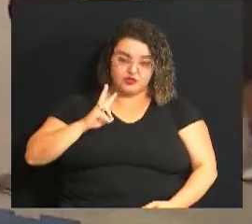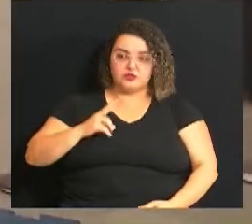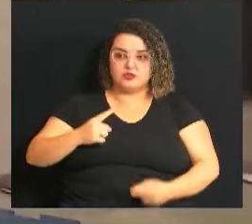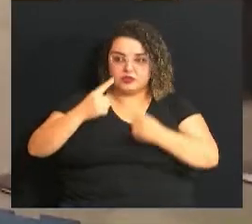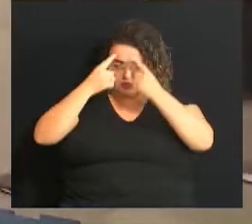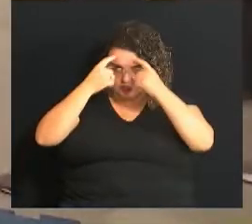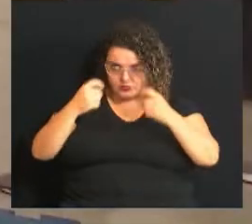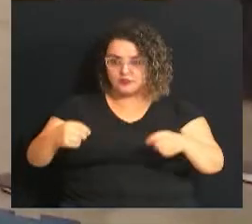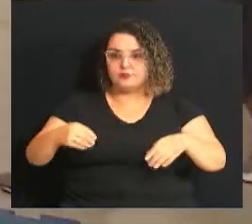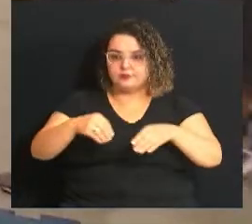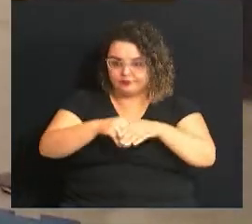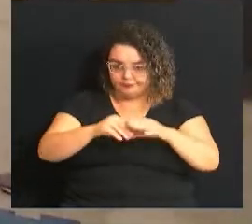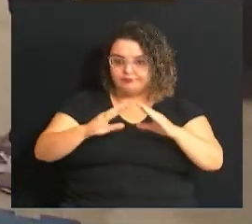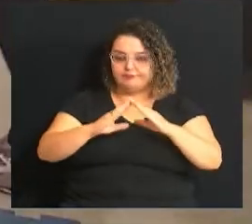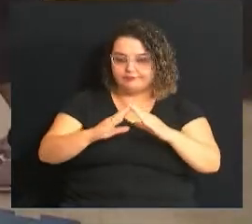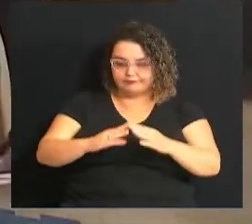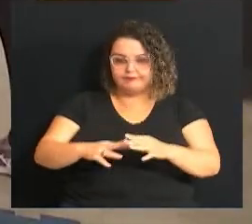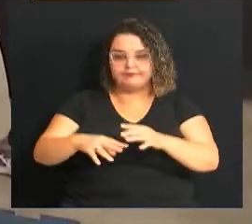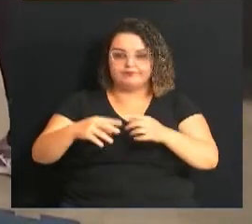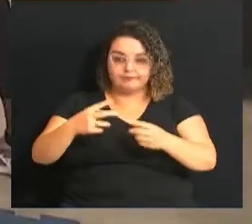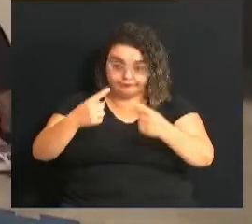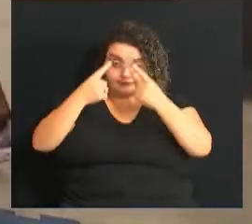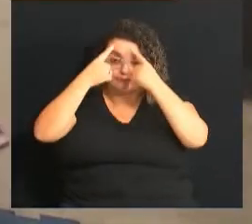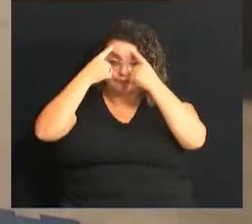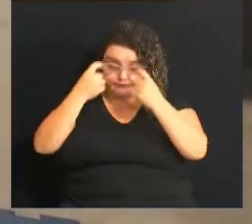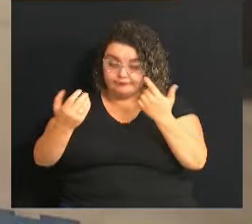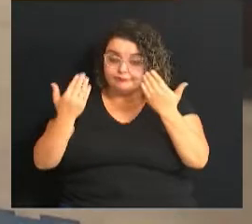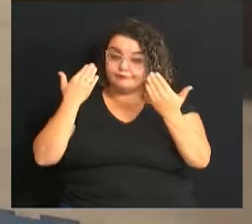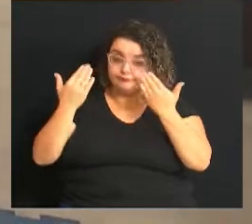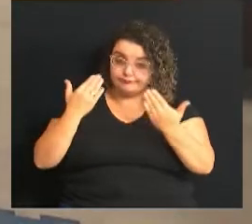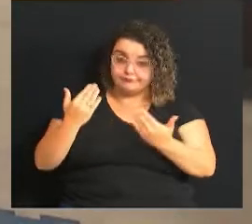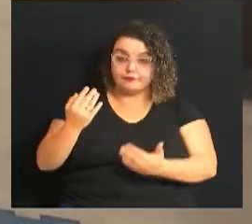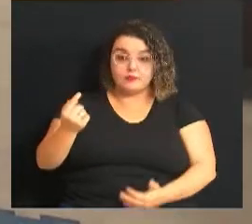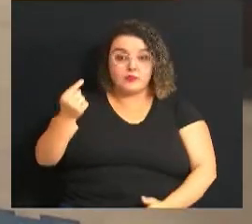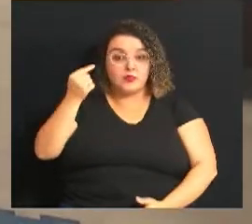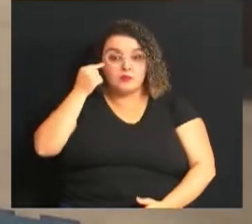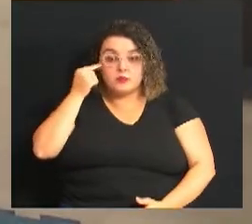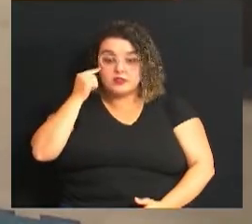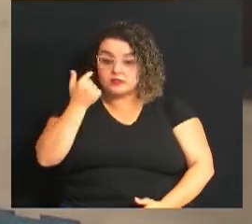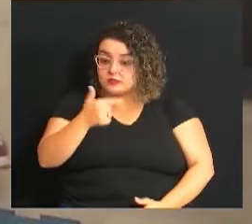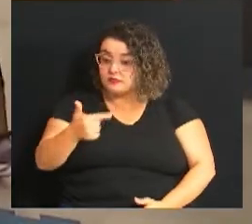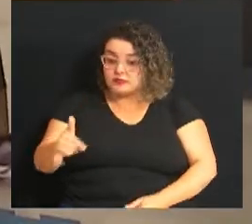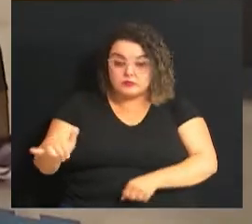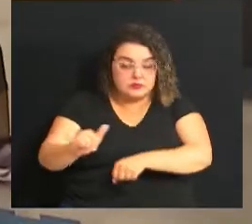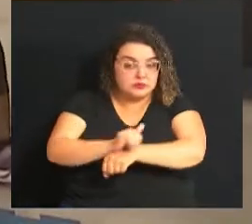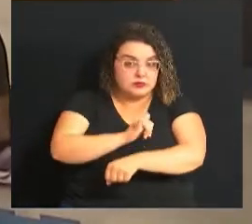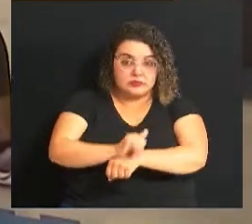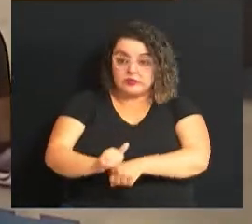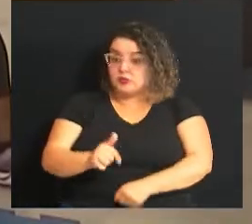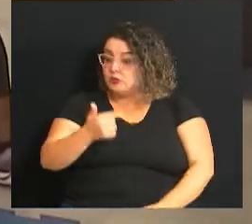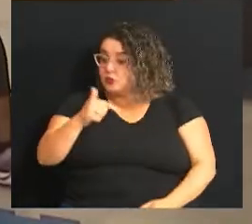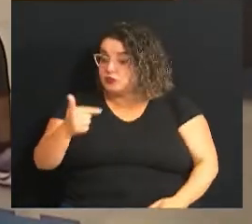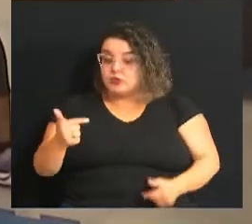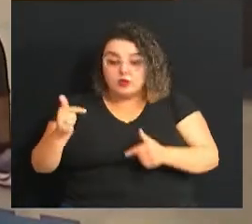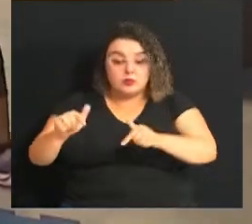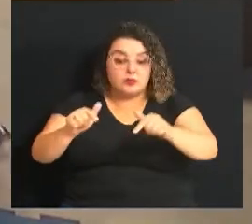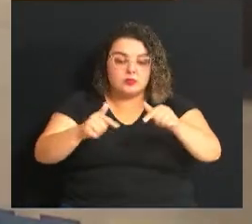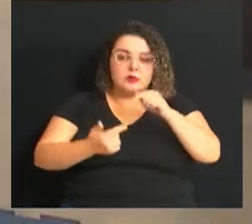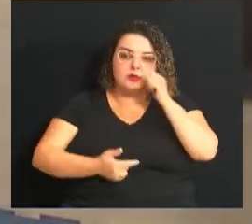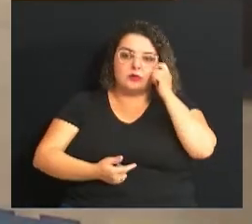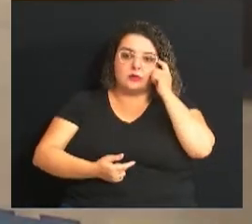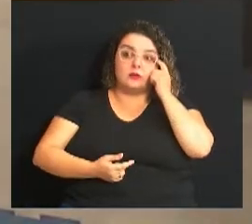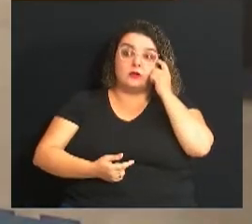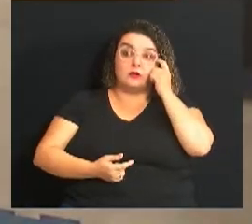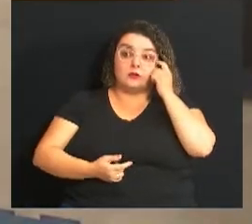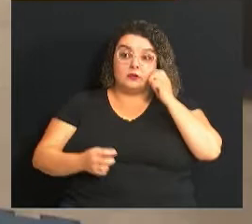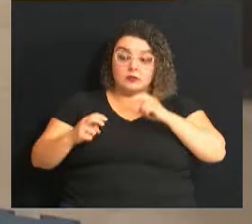violência psicológica. Então, muitas vezes, ela imagina que não tem um caminho, que não tem para onde ir. Então, nessas conversas, é uma roda de